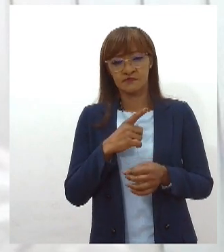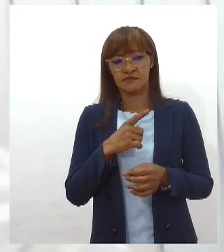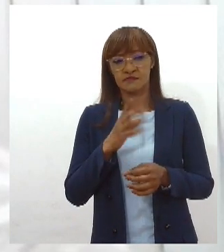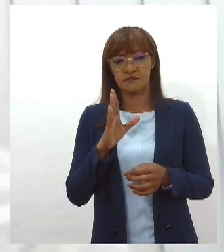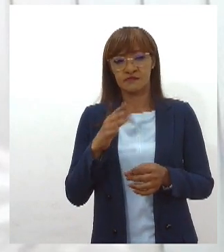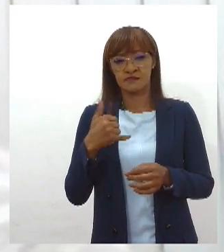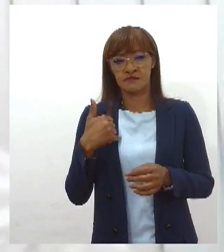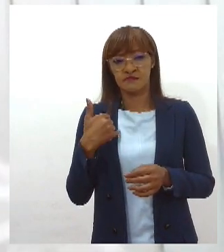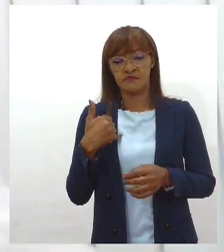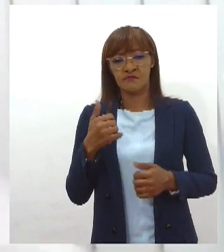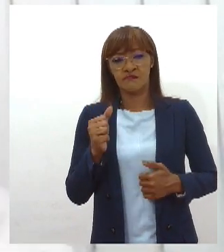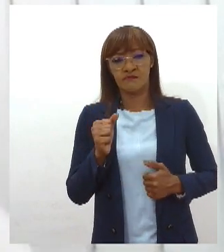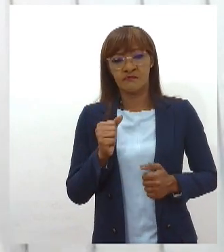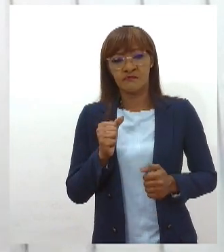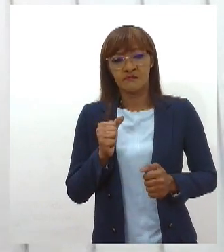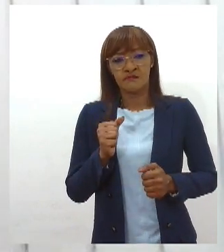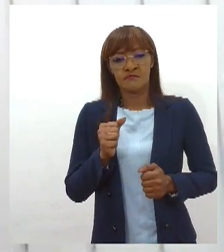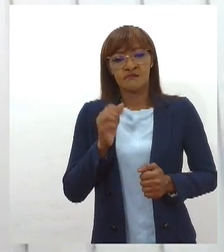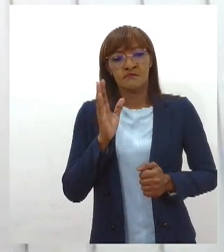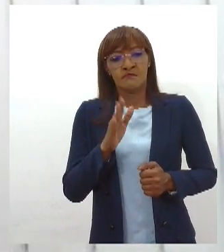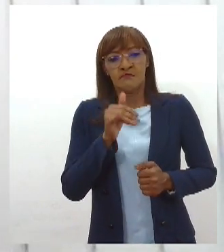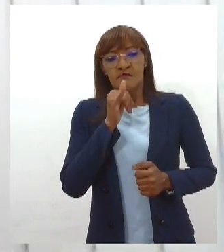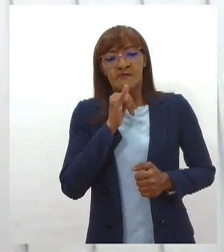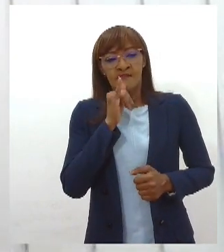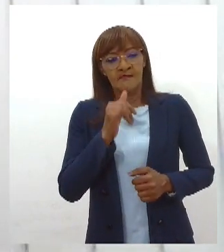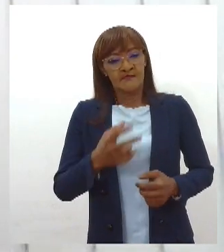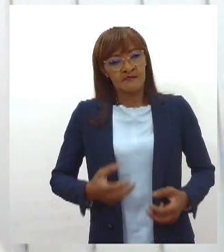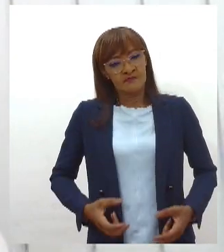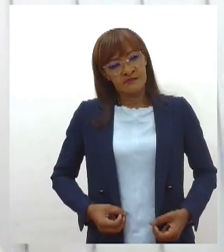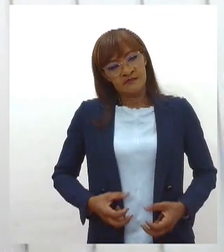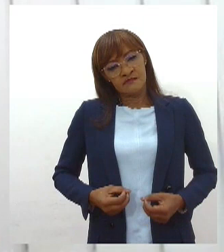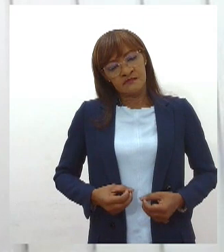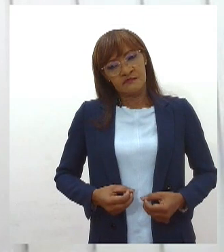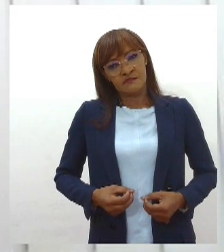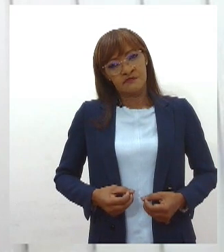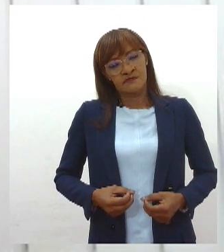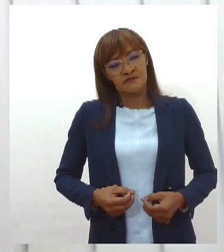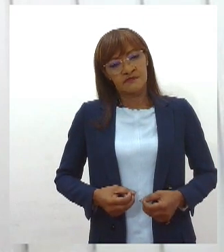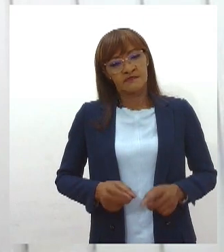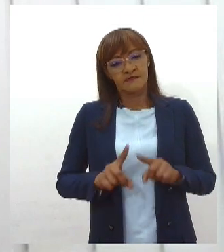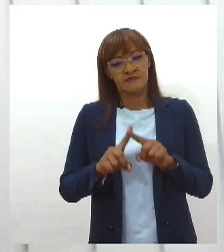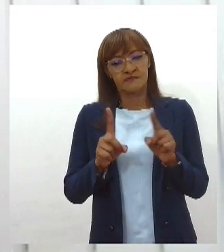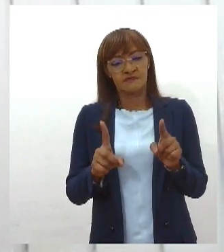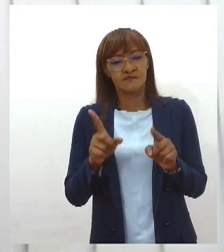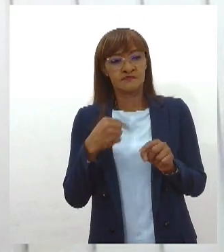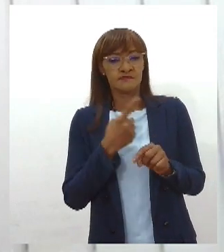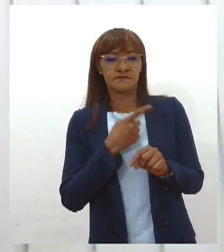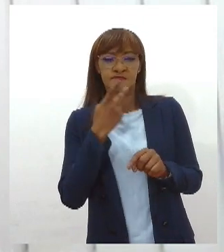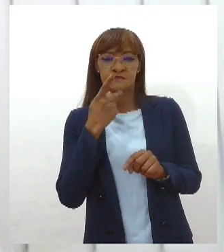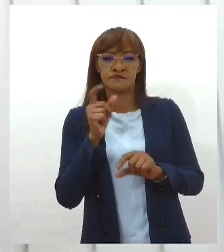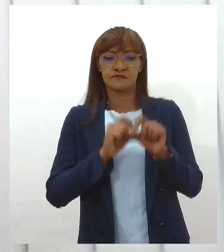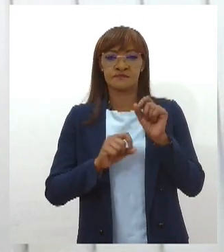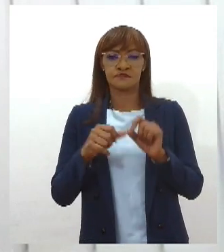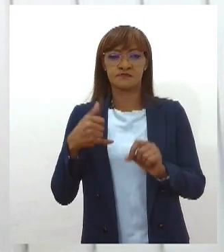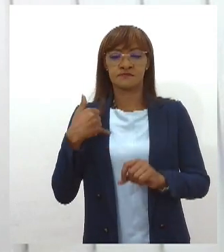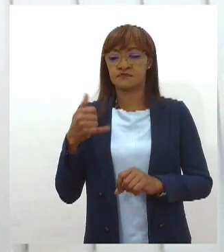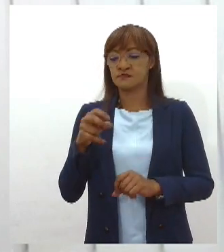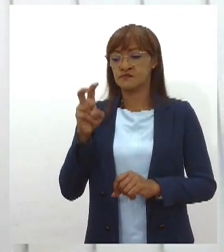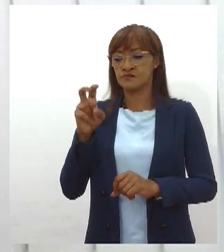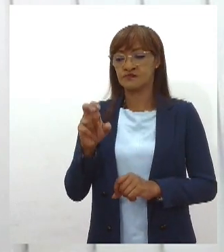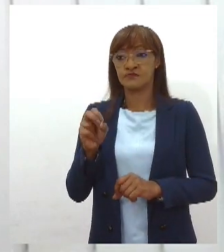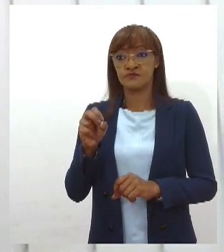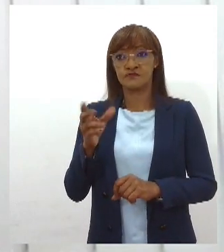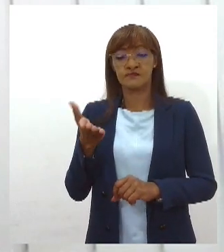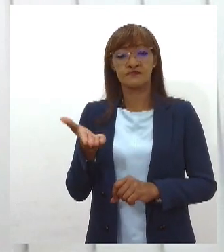nas neoplasias, nos cânceres. O que a gente tem de informação é que os indivíduos acima dos 50 anos, eles têm sim